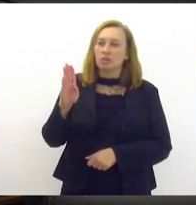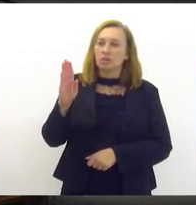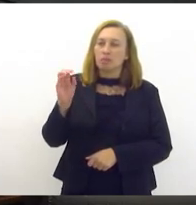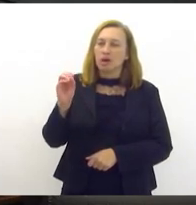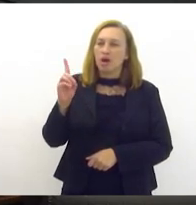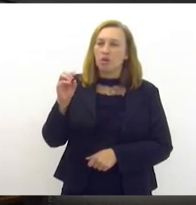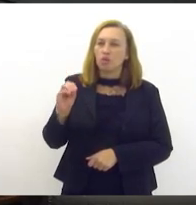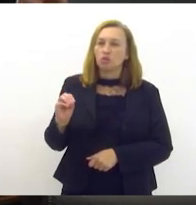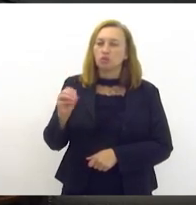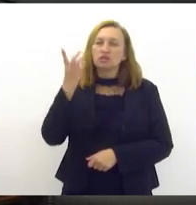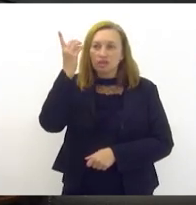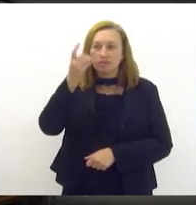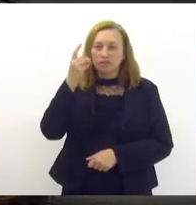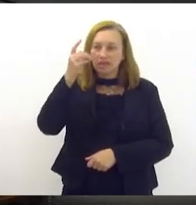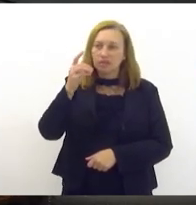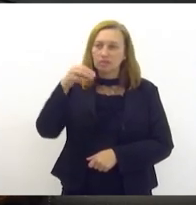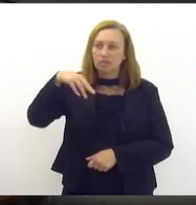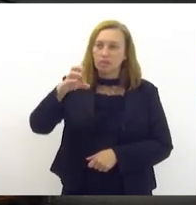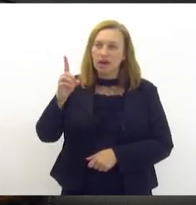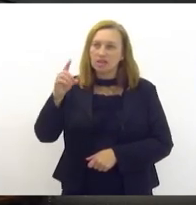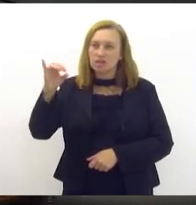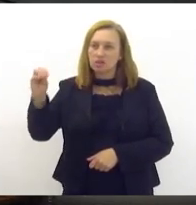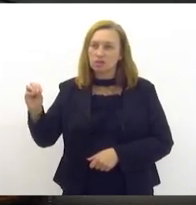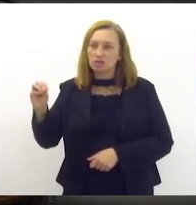Deputado Márcio Canella,